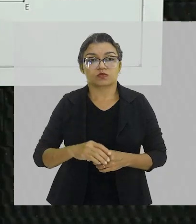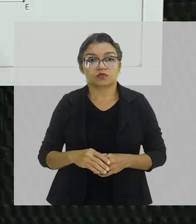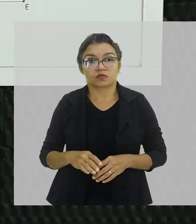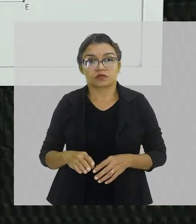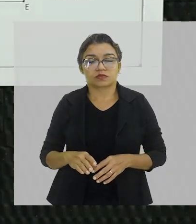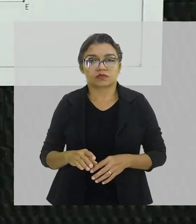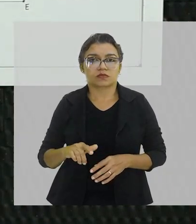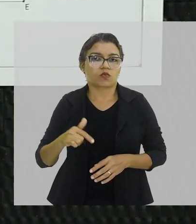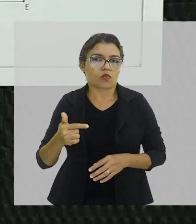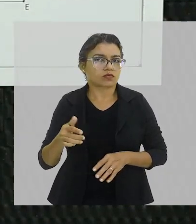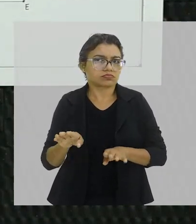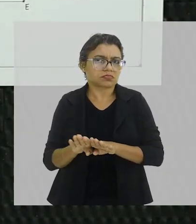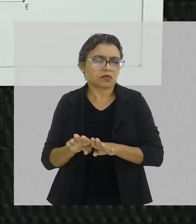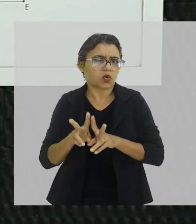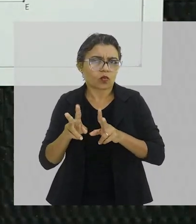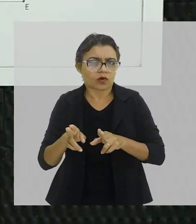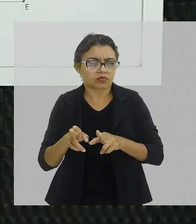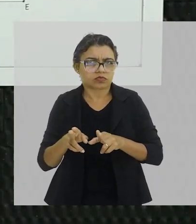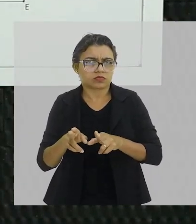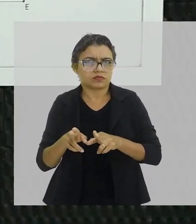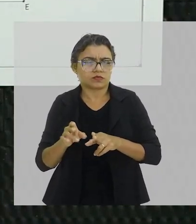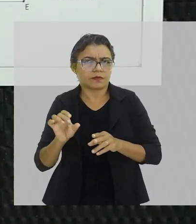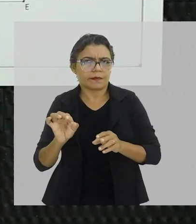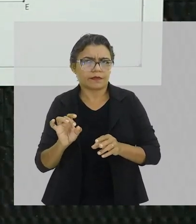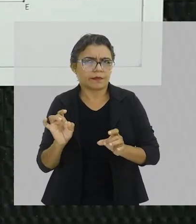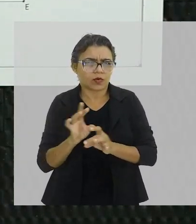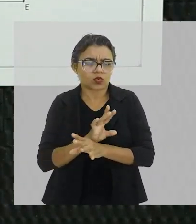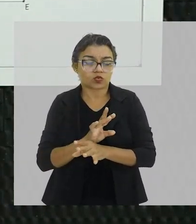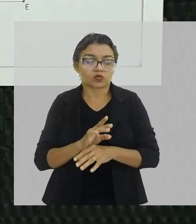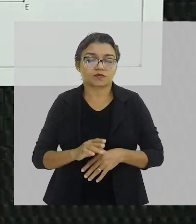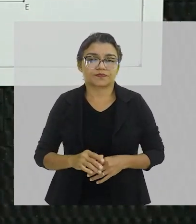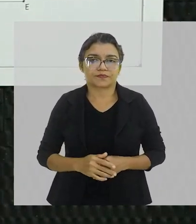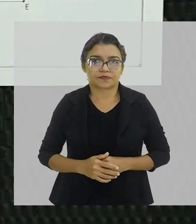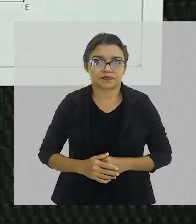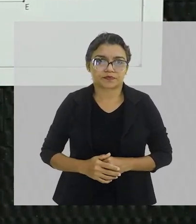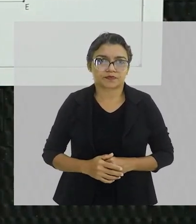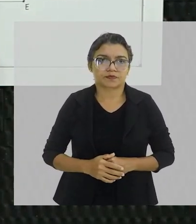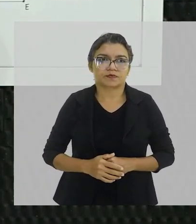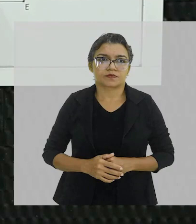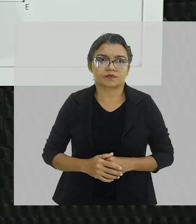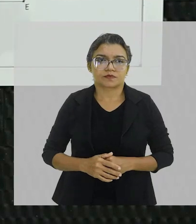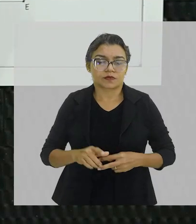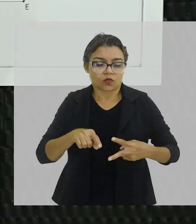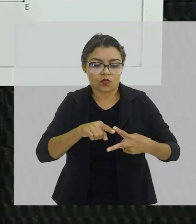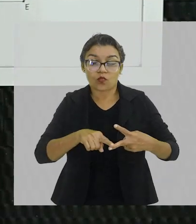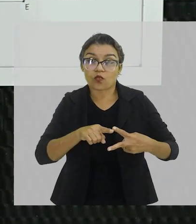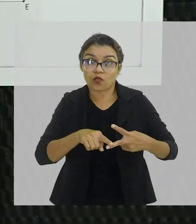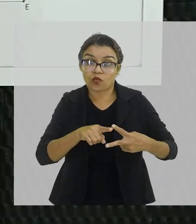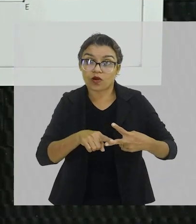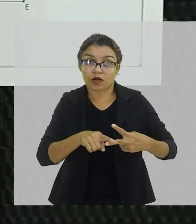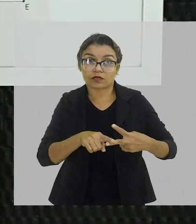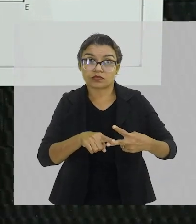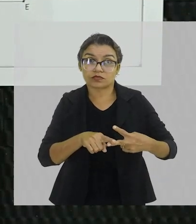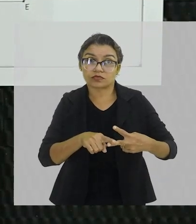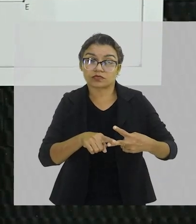Nem preciso outro aqui. Pronto. Olha, turma, esse ângulo todo aqui